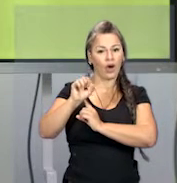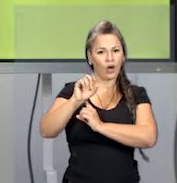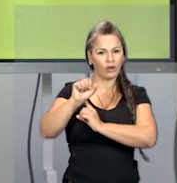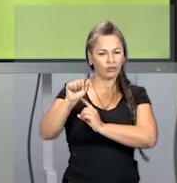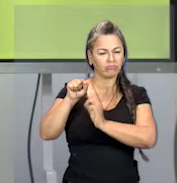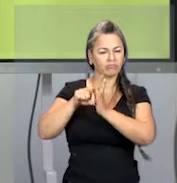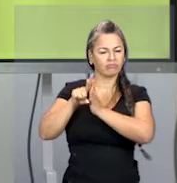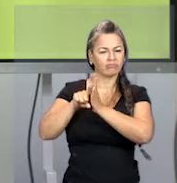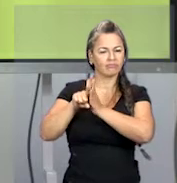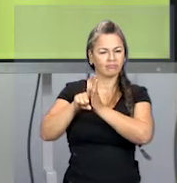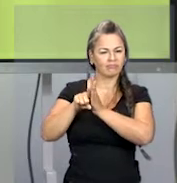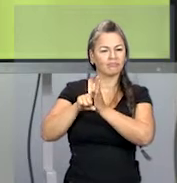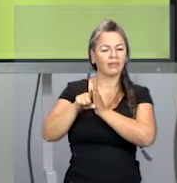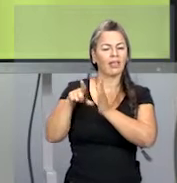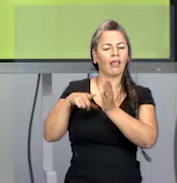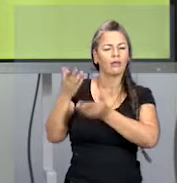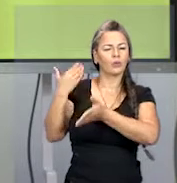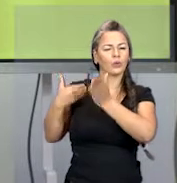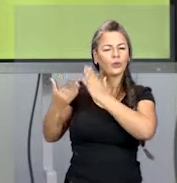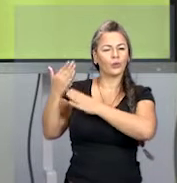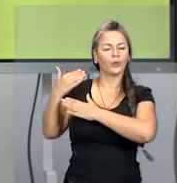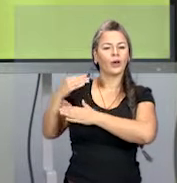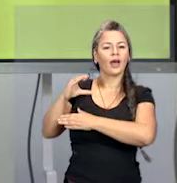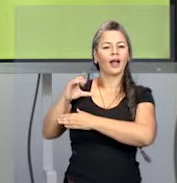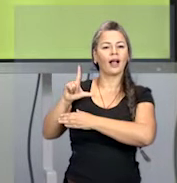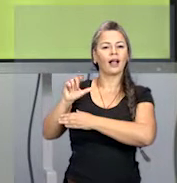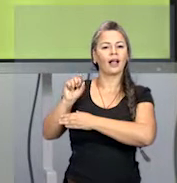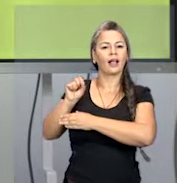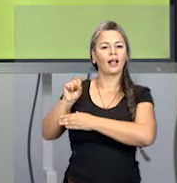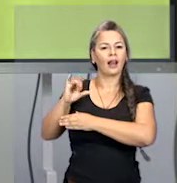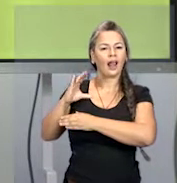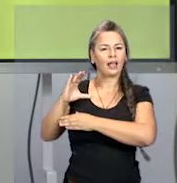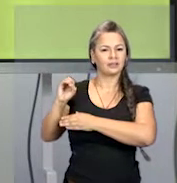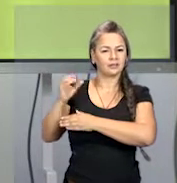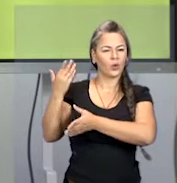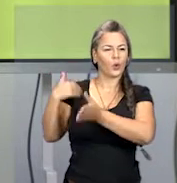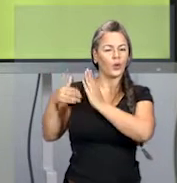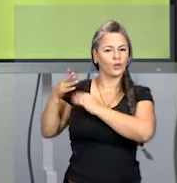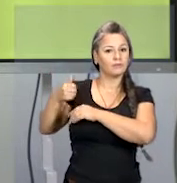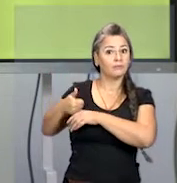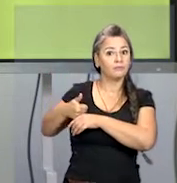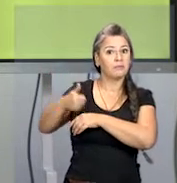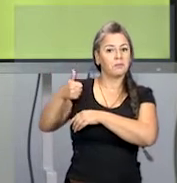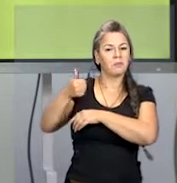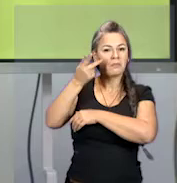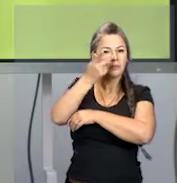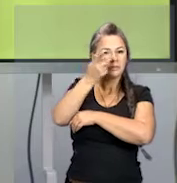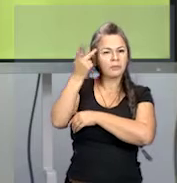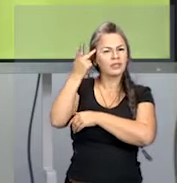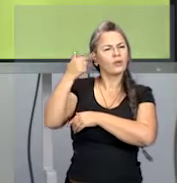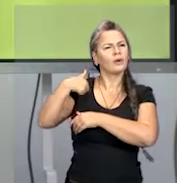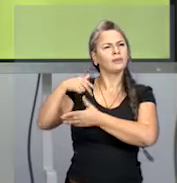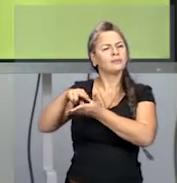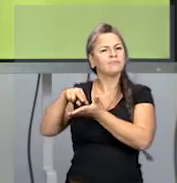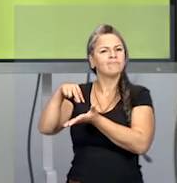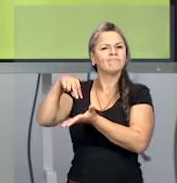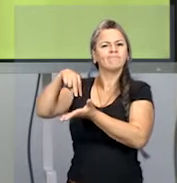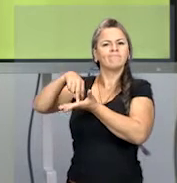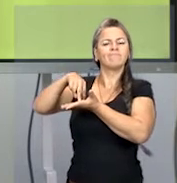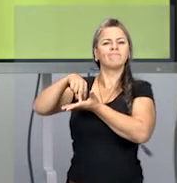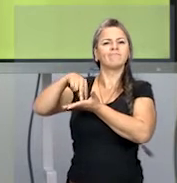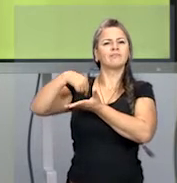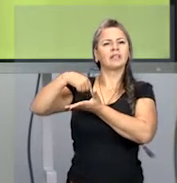da sociologia que chamamos de sociologia clássica, porque foram as primeiras pessoas a pensarem uma